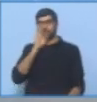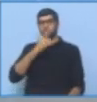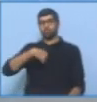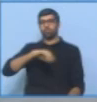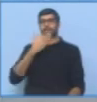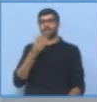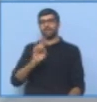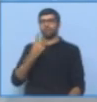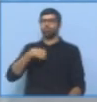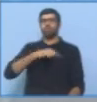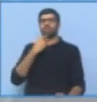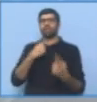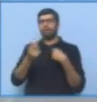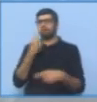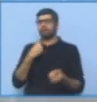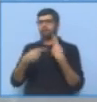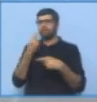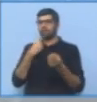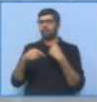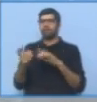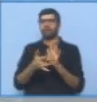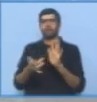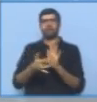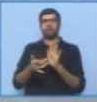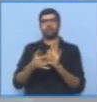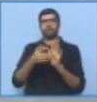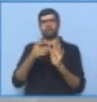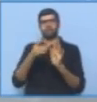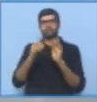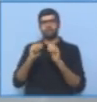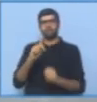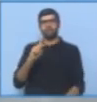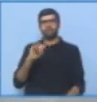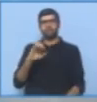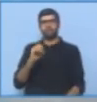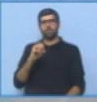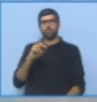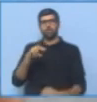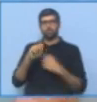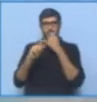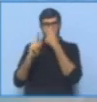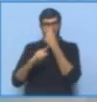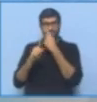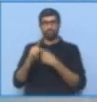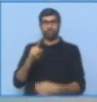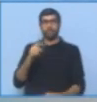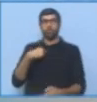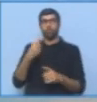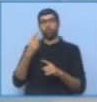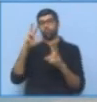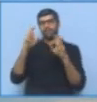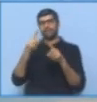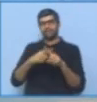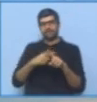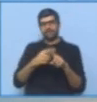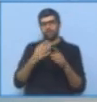depois passamos o tempo a queixar-nos. Há aí um livro muito simpático, o Sálvio Noé, que é mais interessante o título, diria, que o